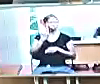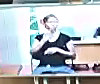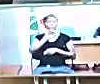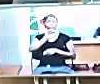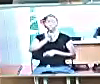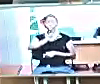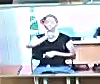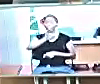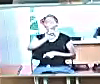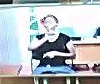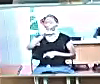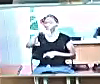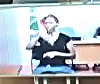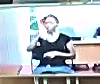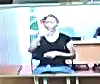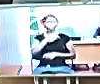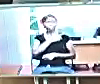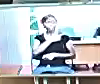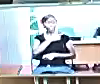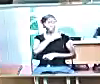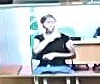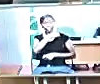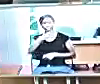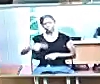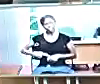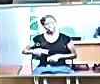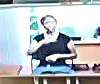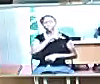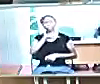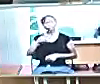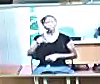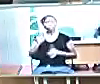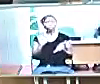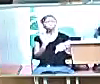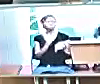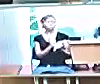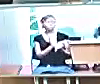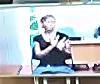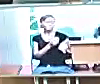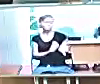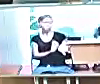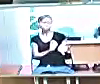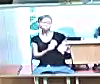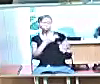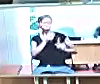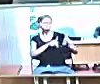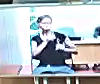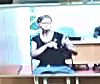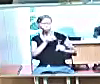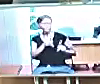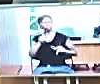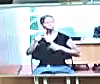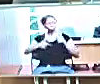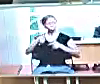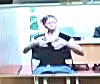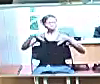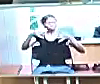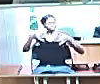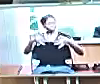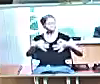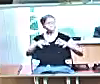presidente da comissão de participação popular faz um trabalho digno da responsabilidade da